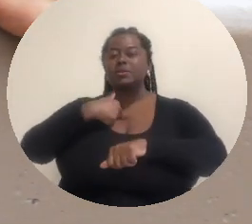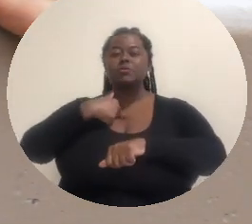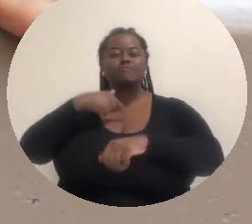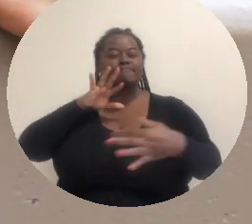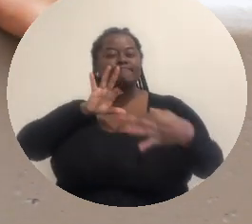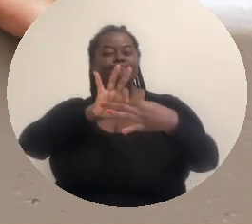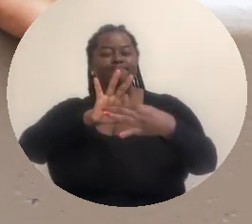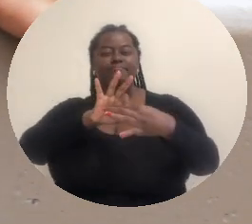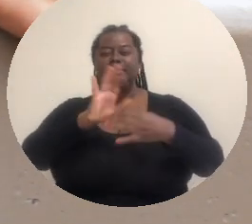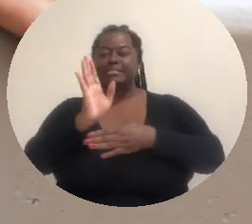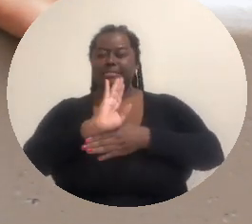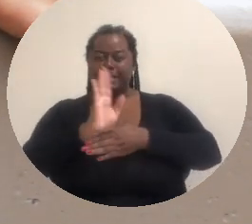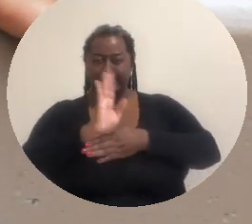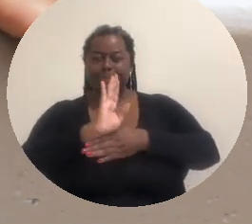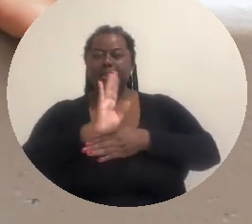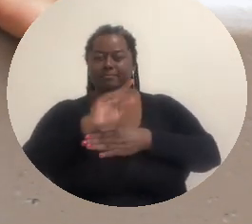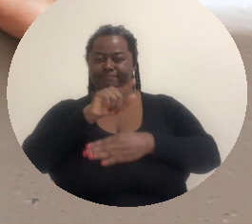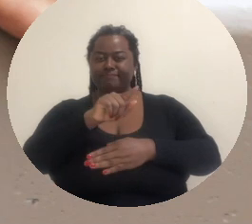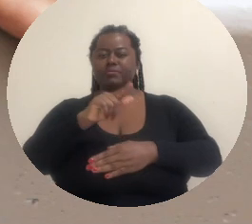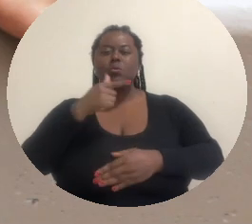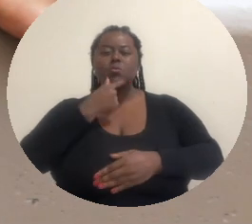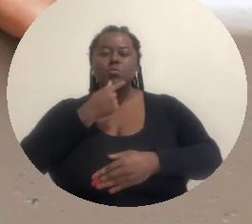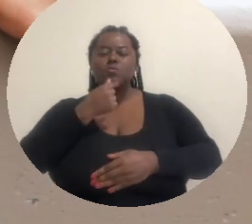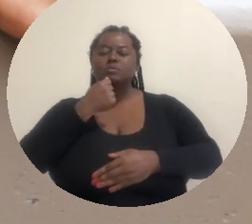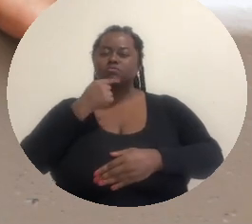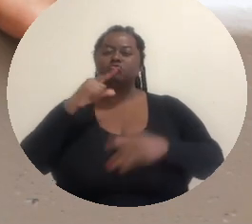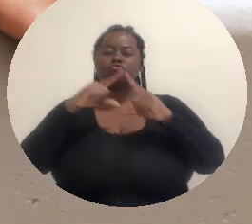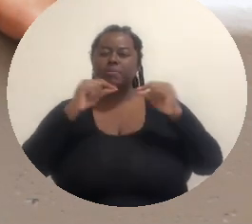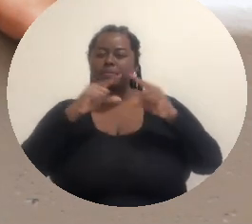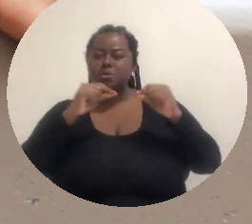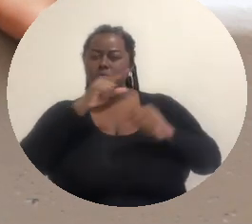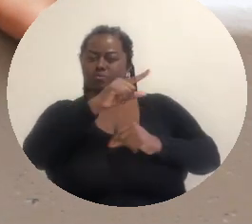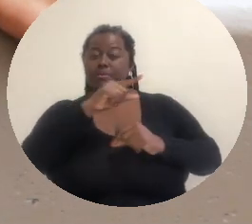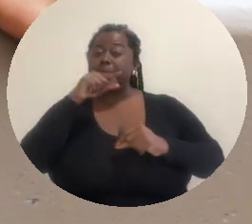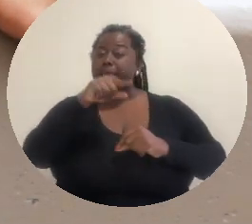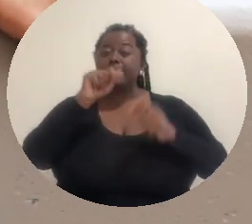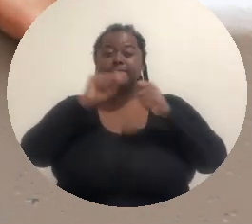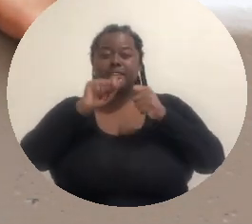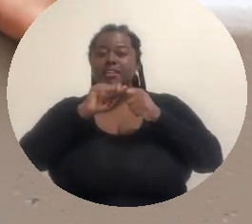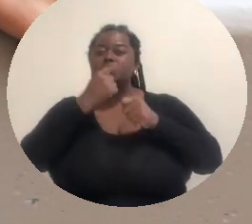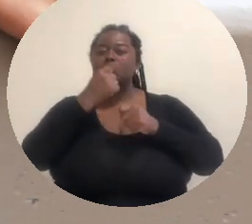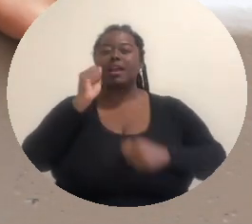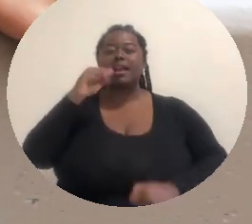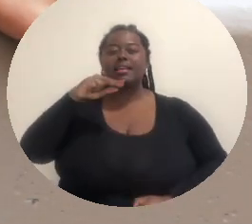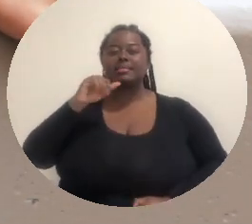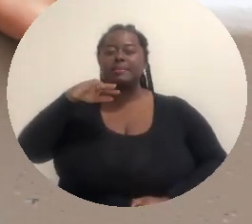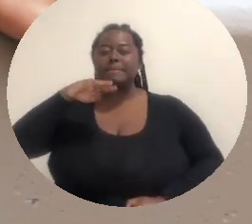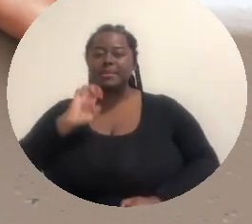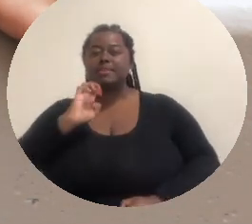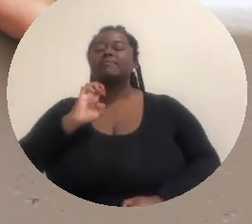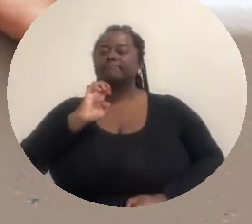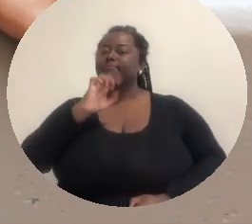ligado no cinema do Hideaki Anno, um japonês, mais especificamente no anime que ele fez, o Neon